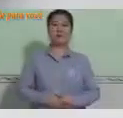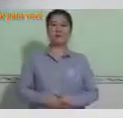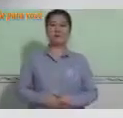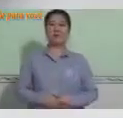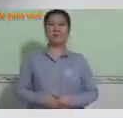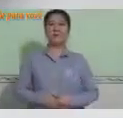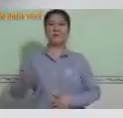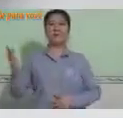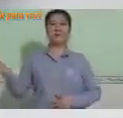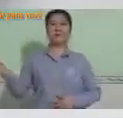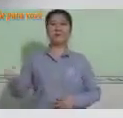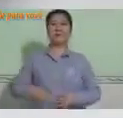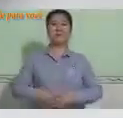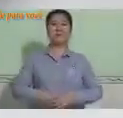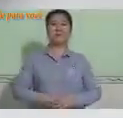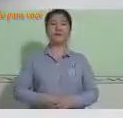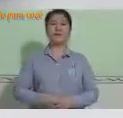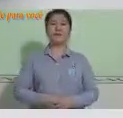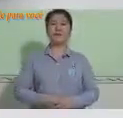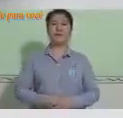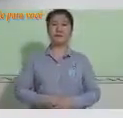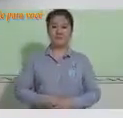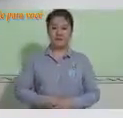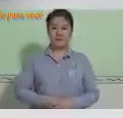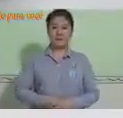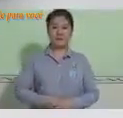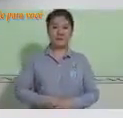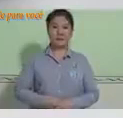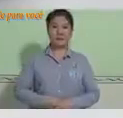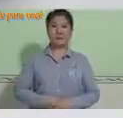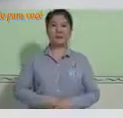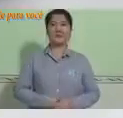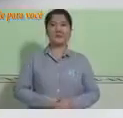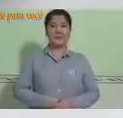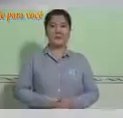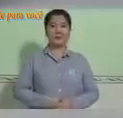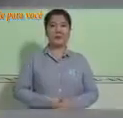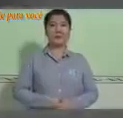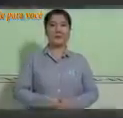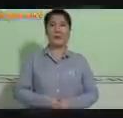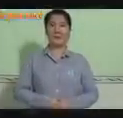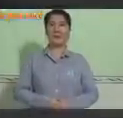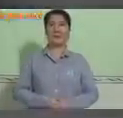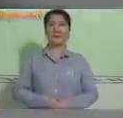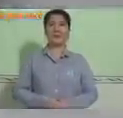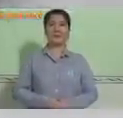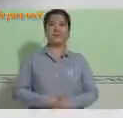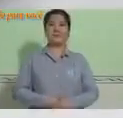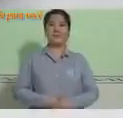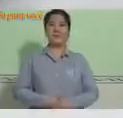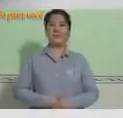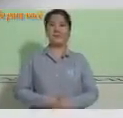Por isso, o cigarro de chá verde não é um remédio para parar de fumar e não eliminar o vício, sendo por